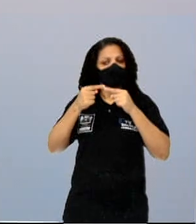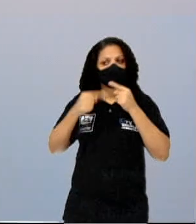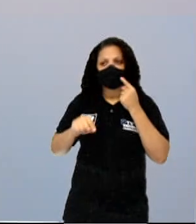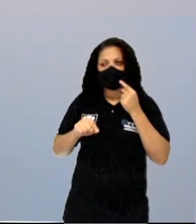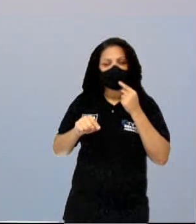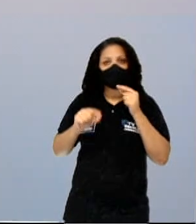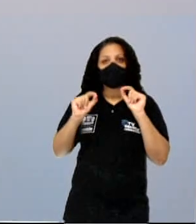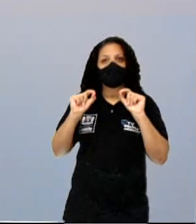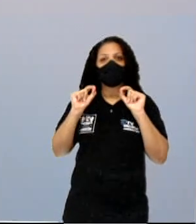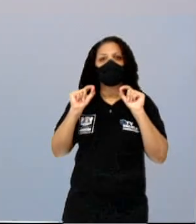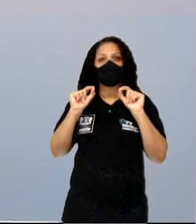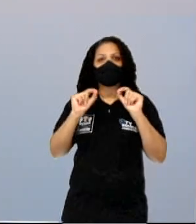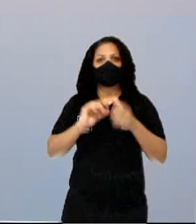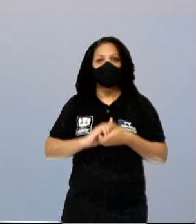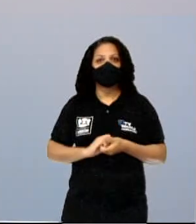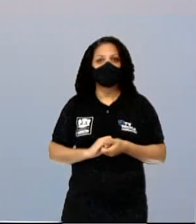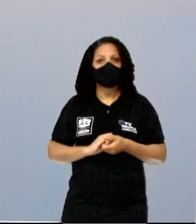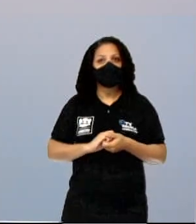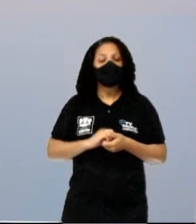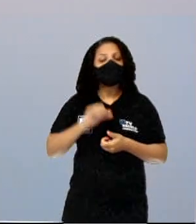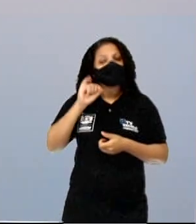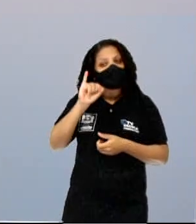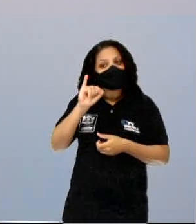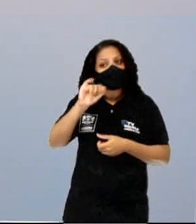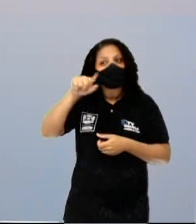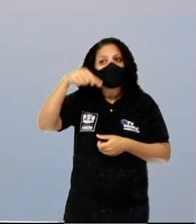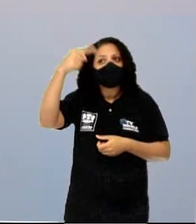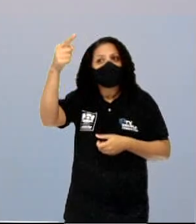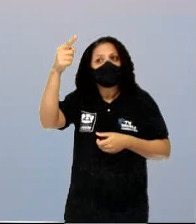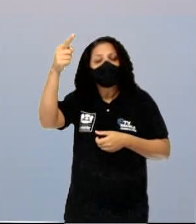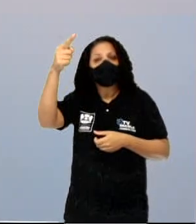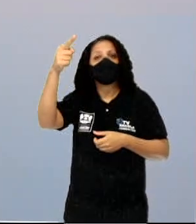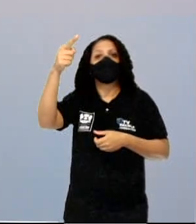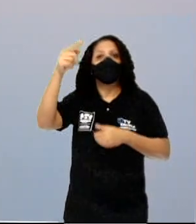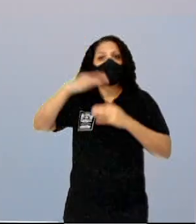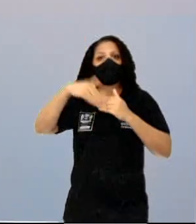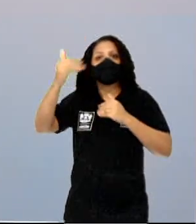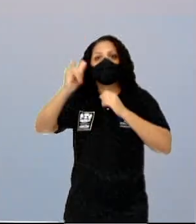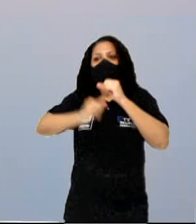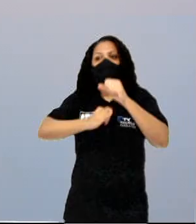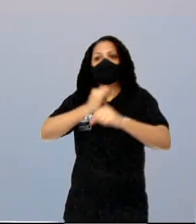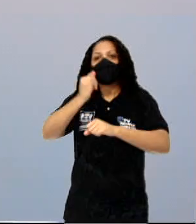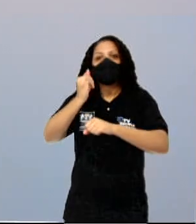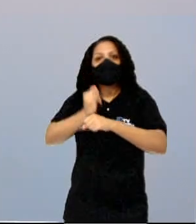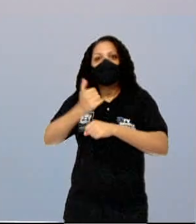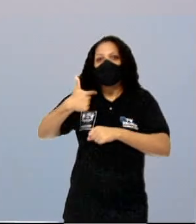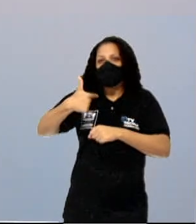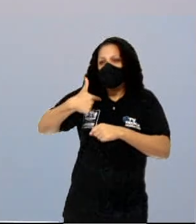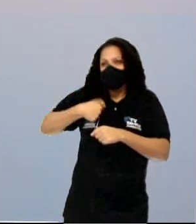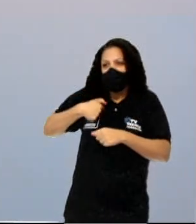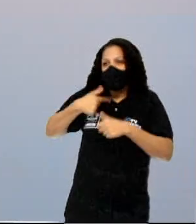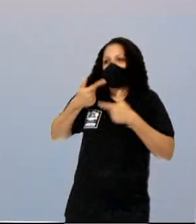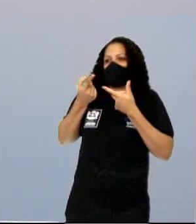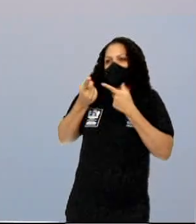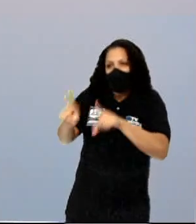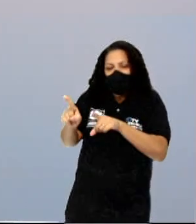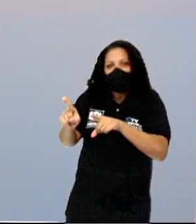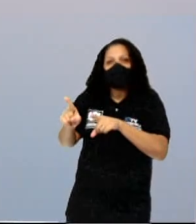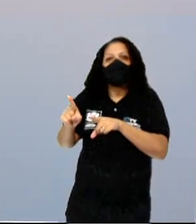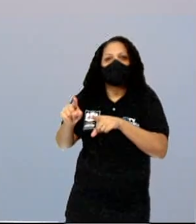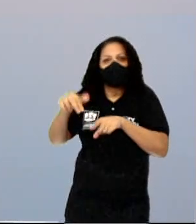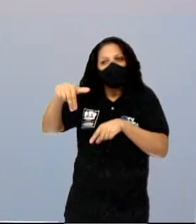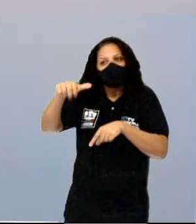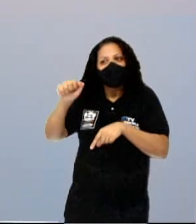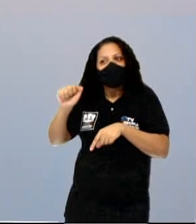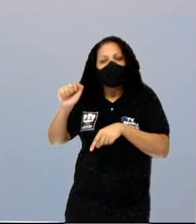perspicaz, porque, veja, se lá fora Vargas entrava na Segunda Guerra Mundial contra os países totalitários, né, contra os fascistas e os